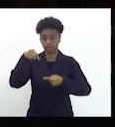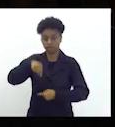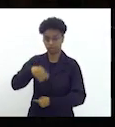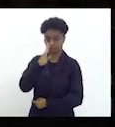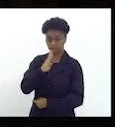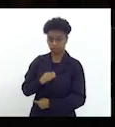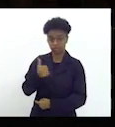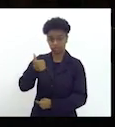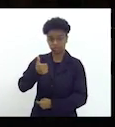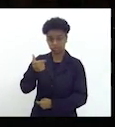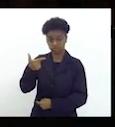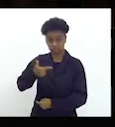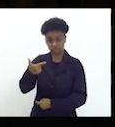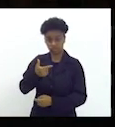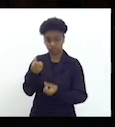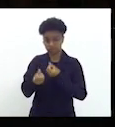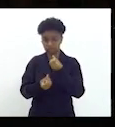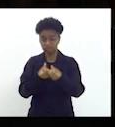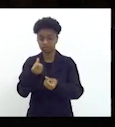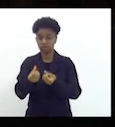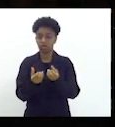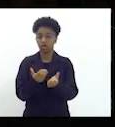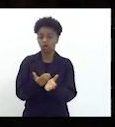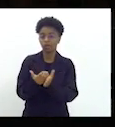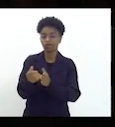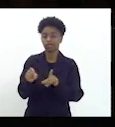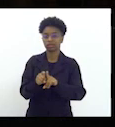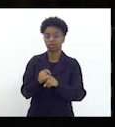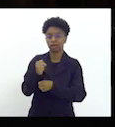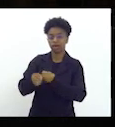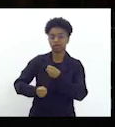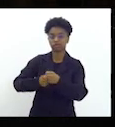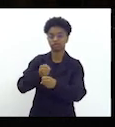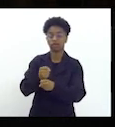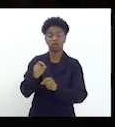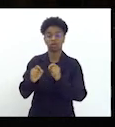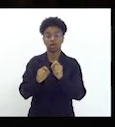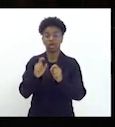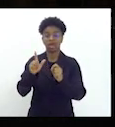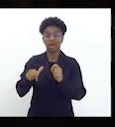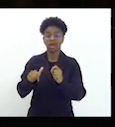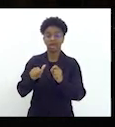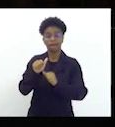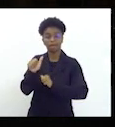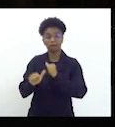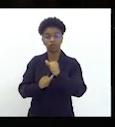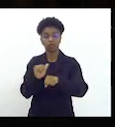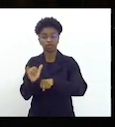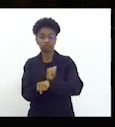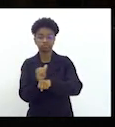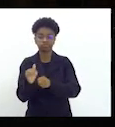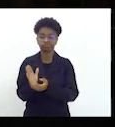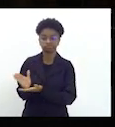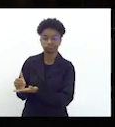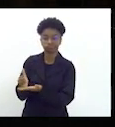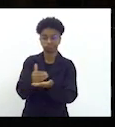segundo semestre e vai entrar pelo ano que vem que é o da reforma tributária